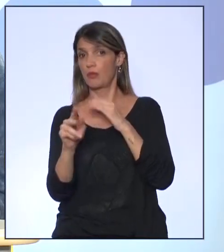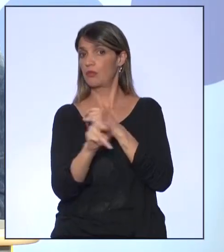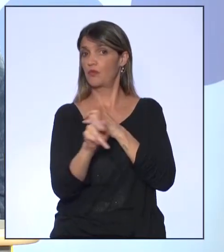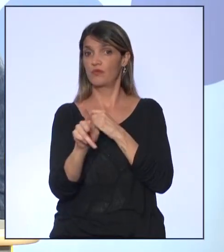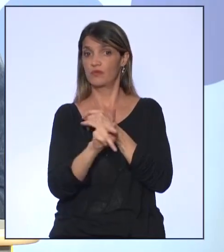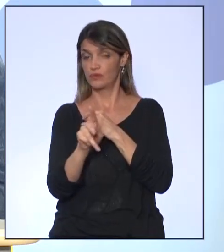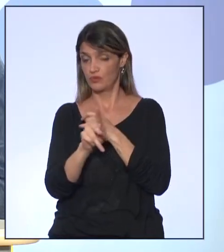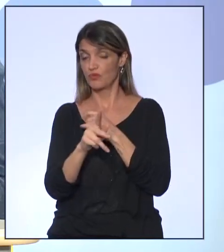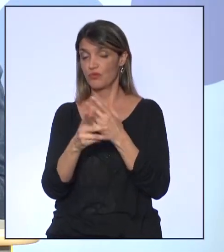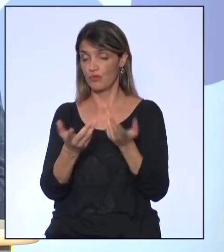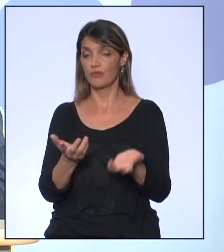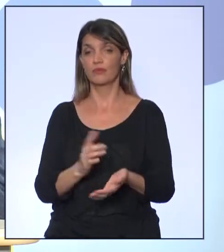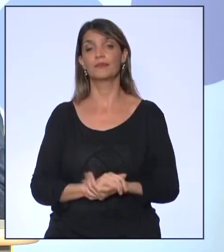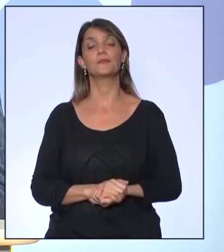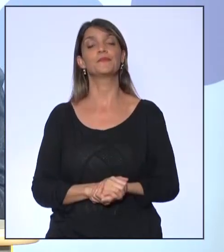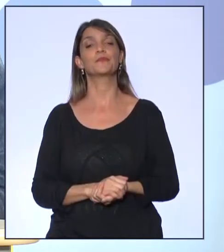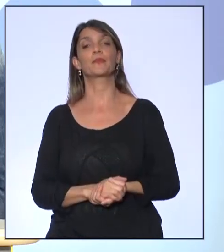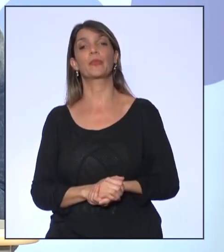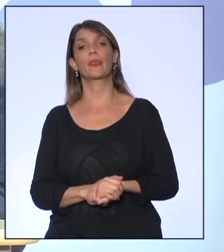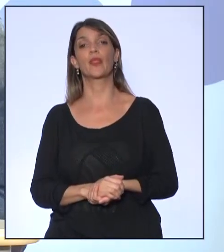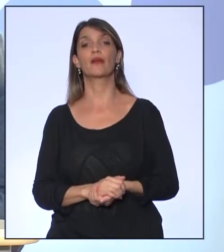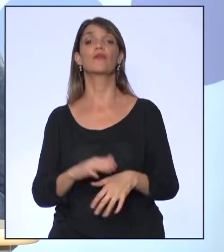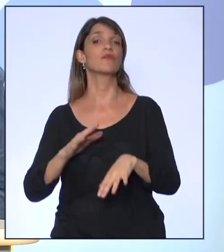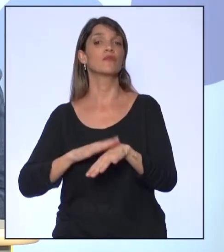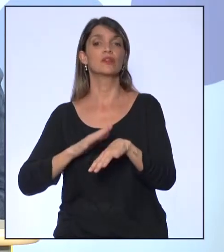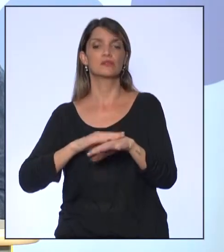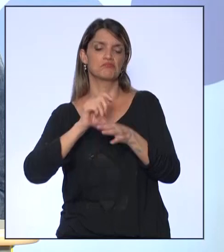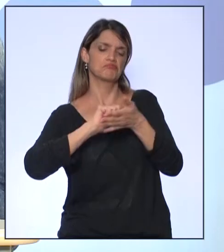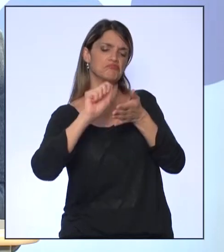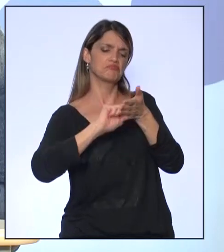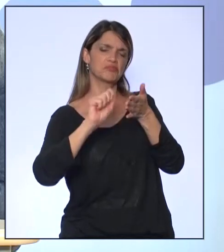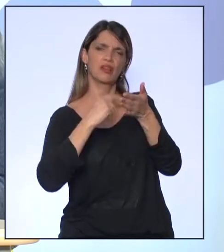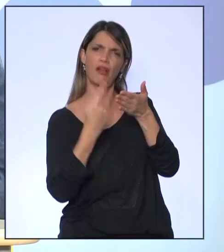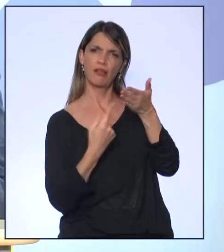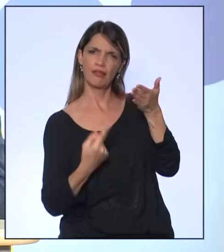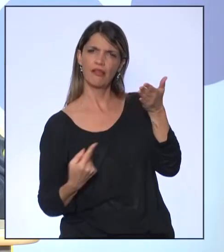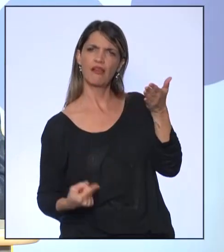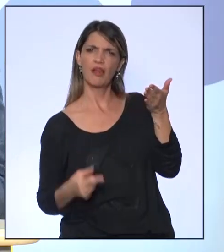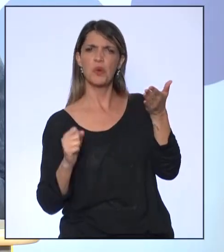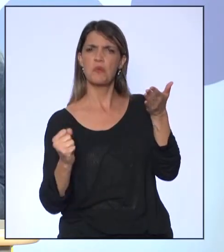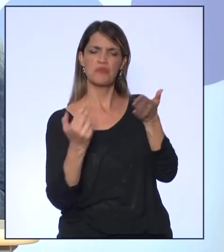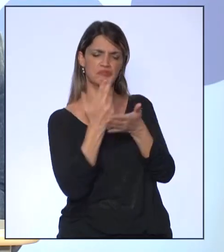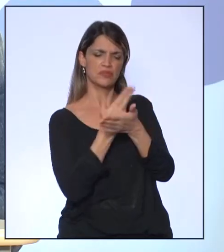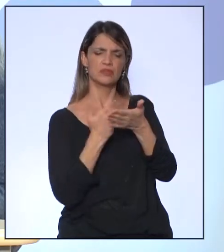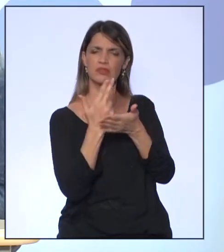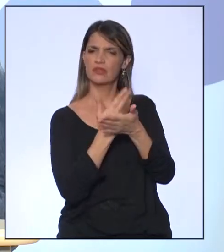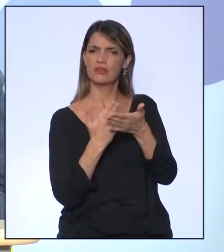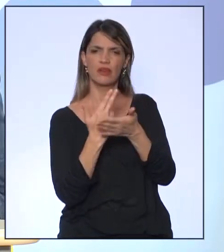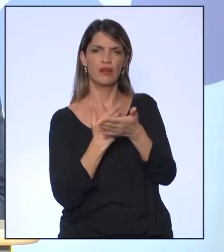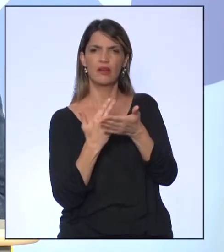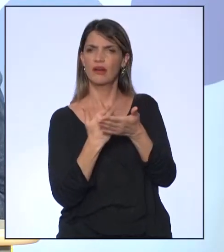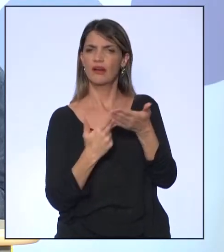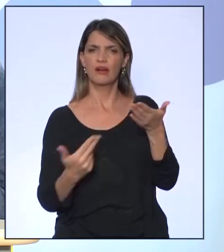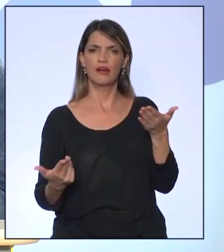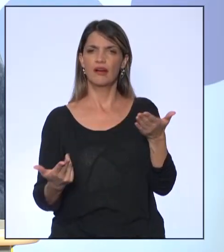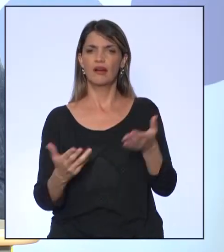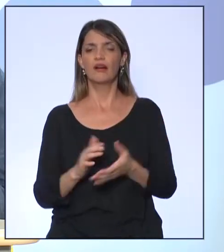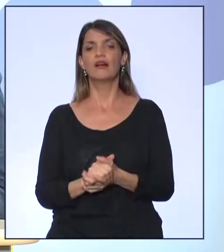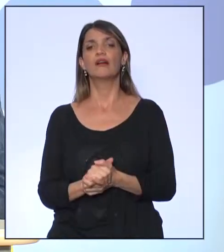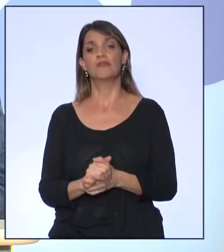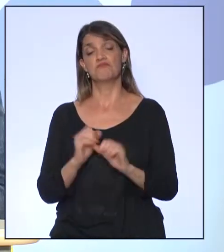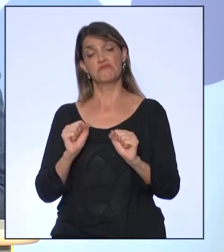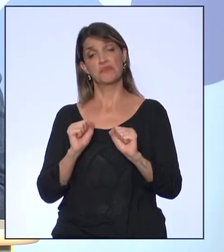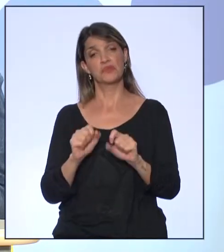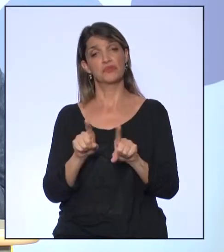professor, tá certo? Você pode também fazer no seu caderno, utilizar seus cadernos de desenho, seus cadernos de apontamento de aula para,